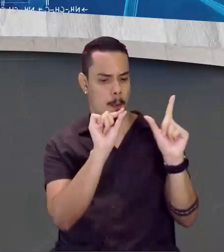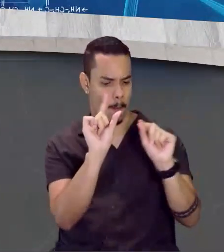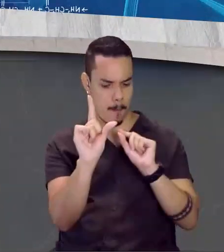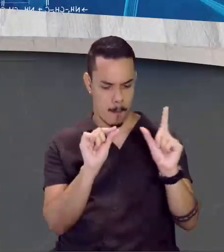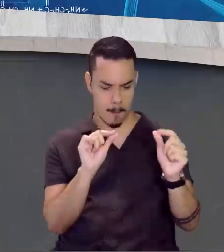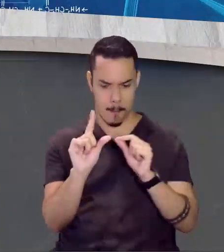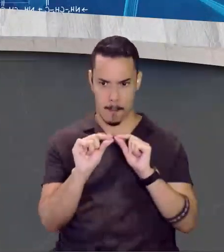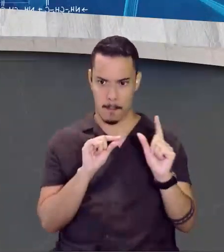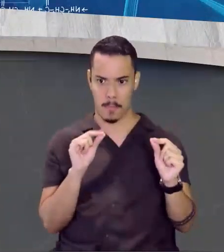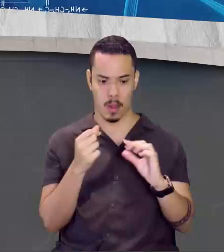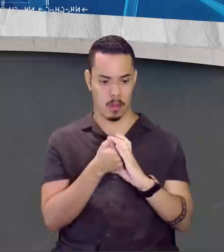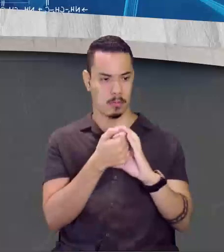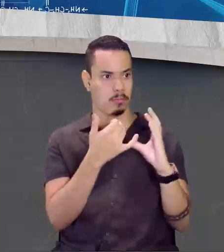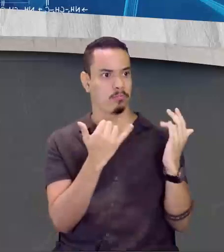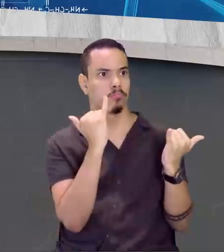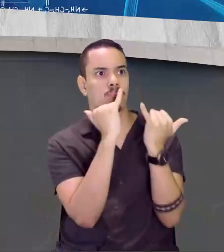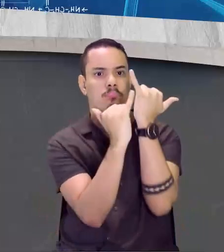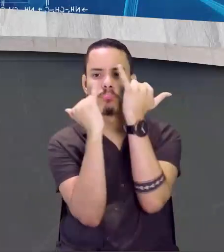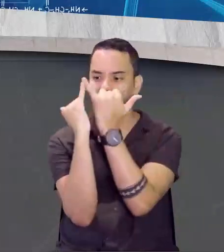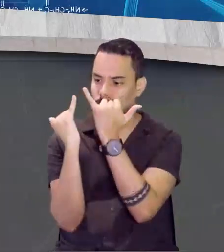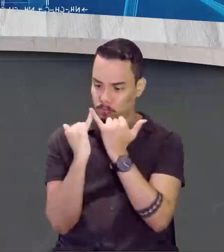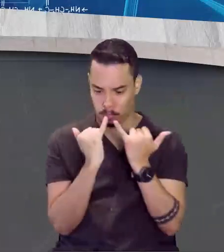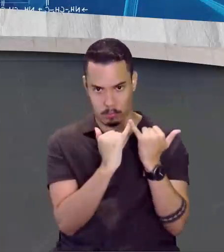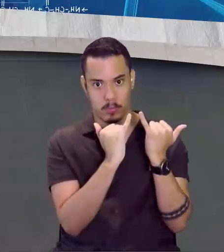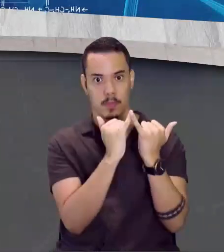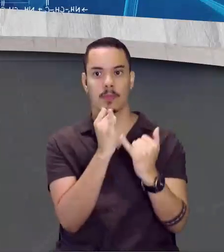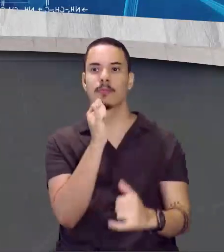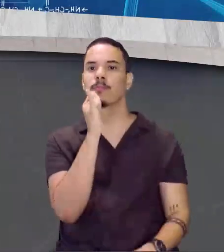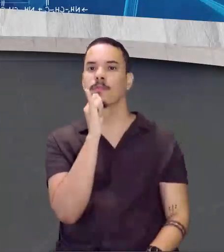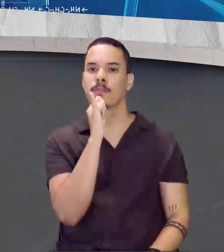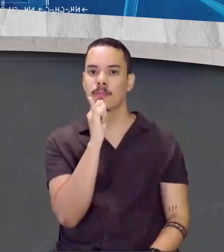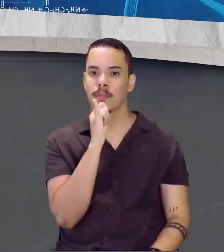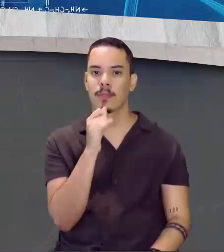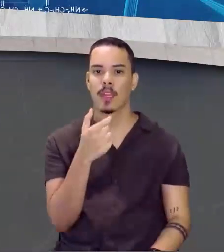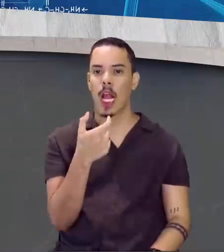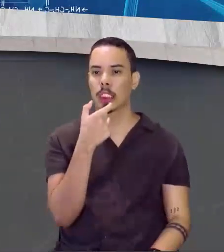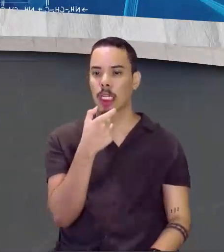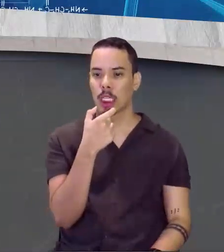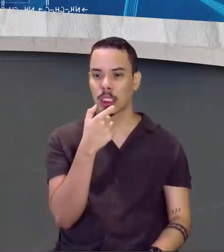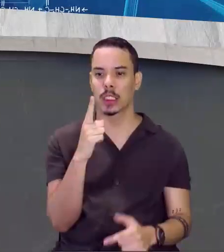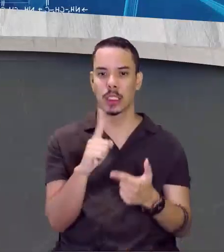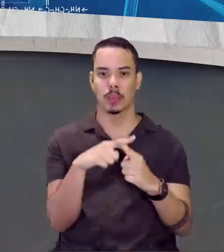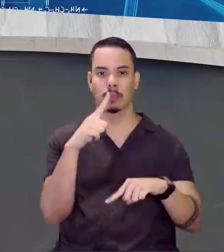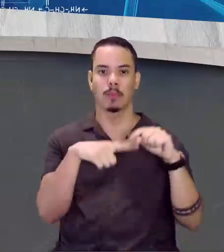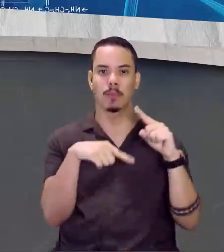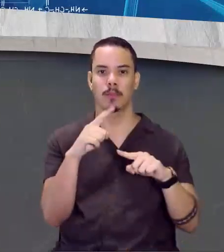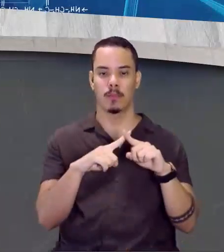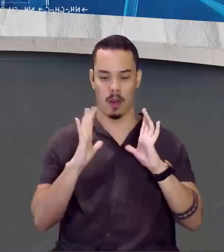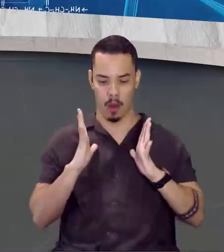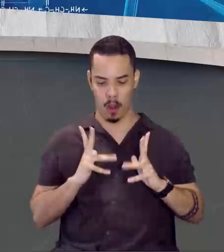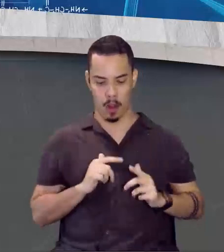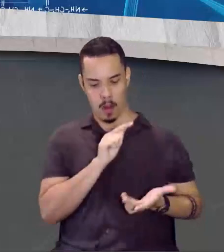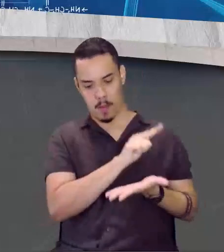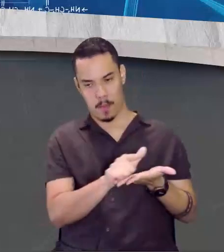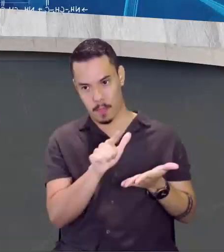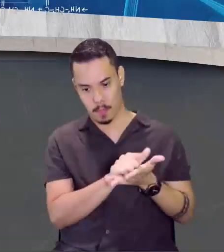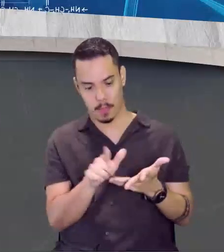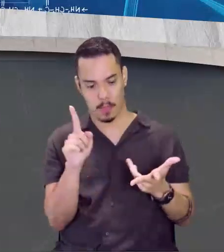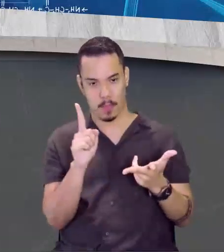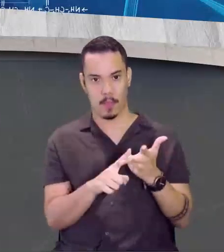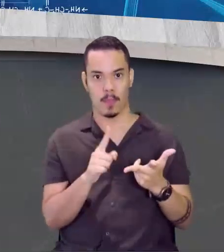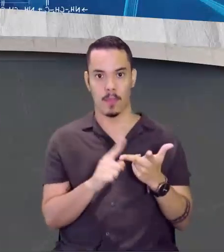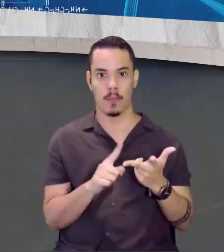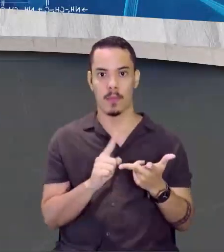têm características em comuns, como os cereais, os produtos de limpeza, os